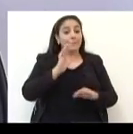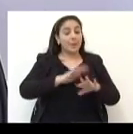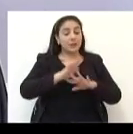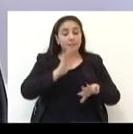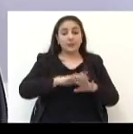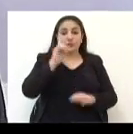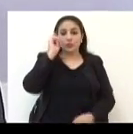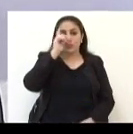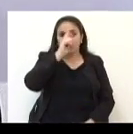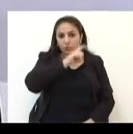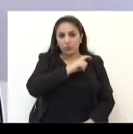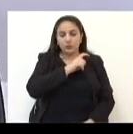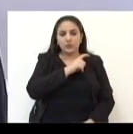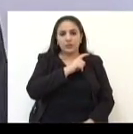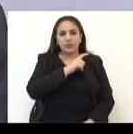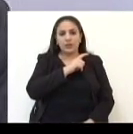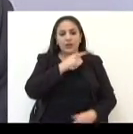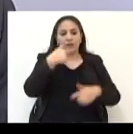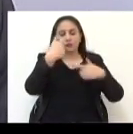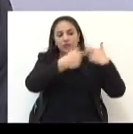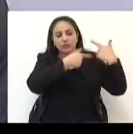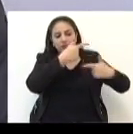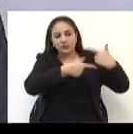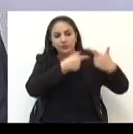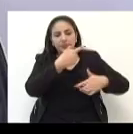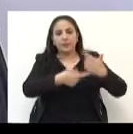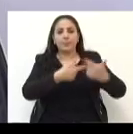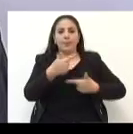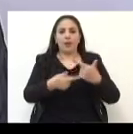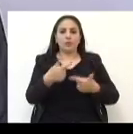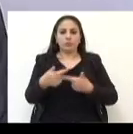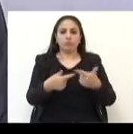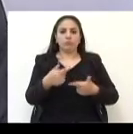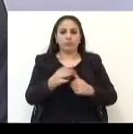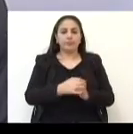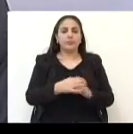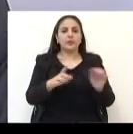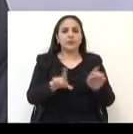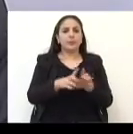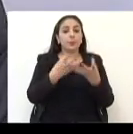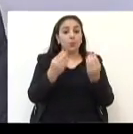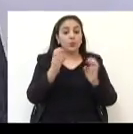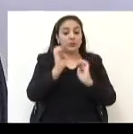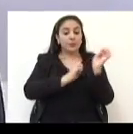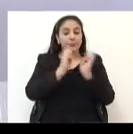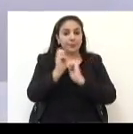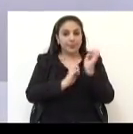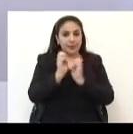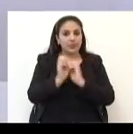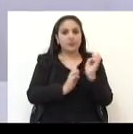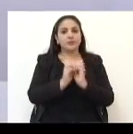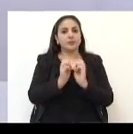cada vez vai dificultando mais a geração de emprego e renda e vai fazendo com que muitas